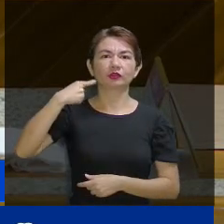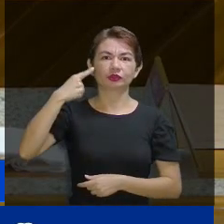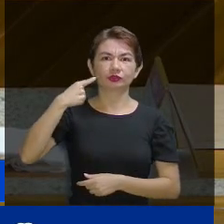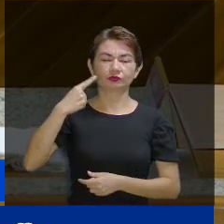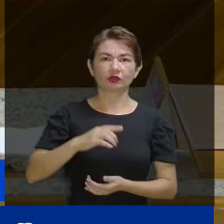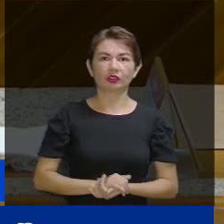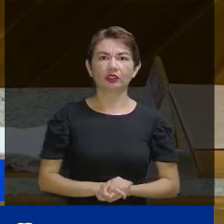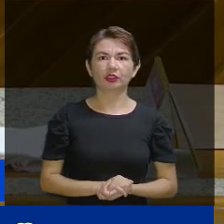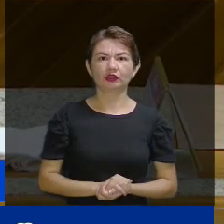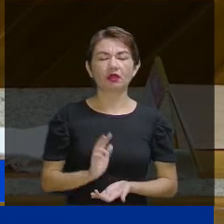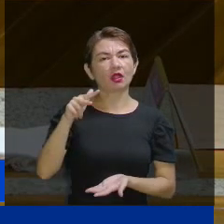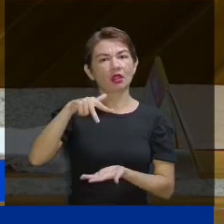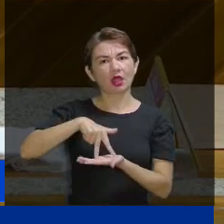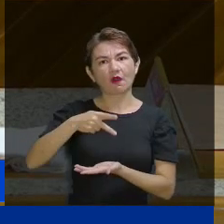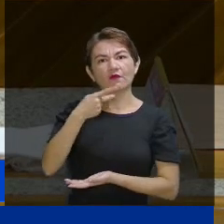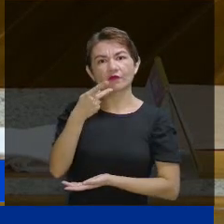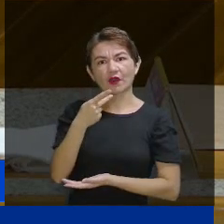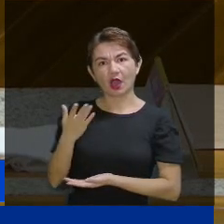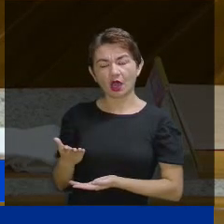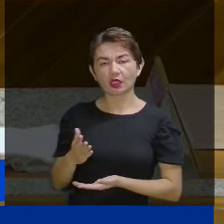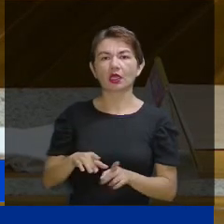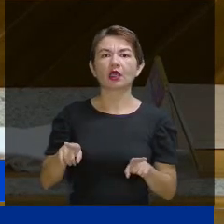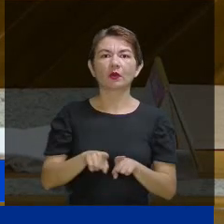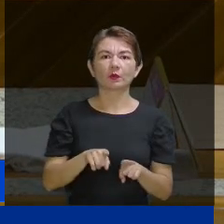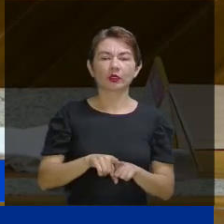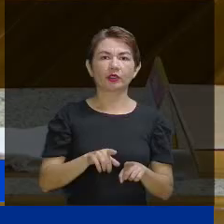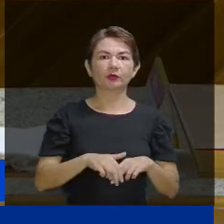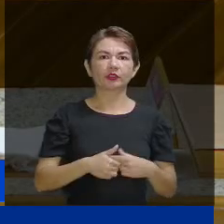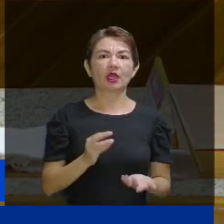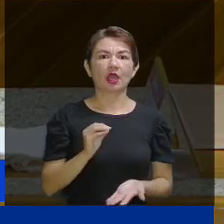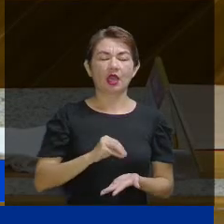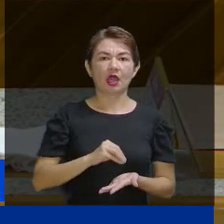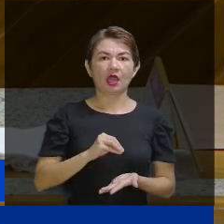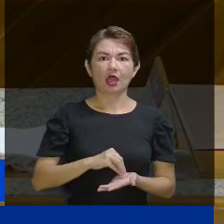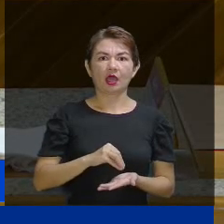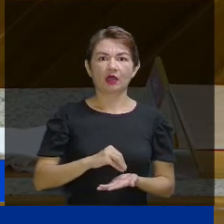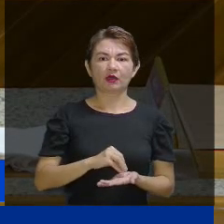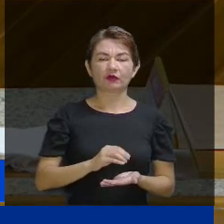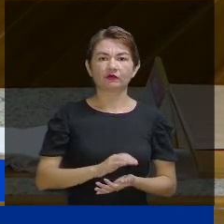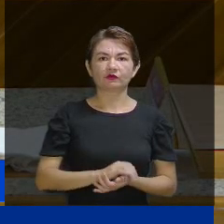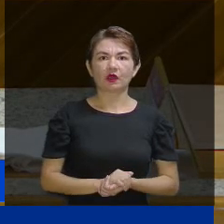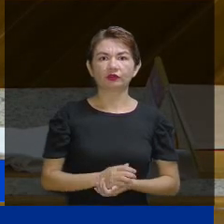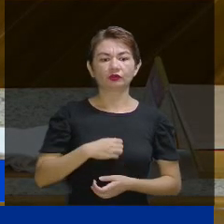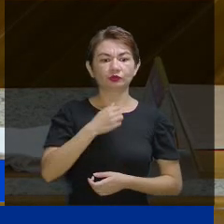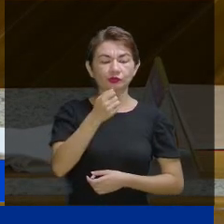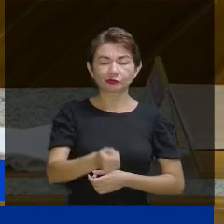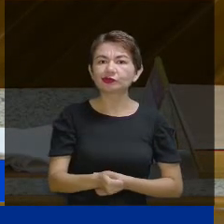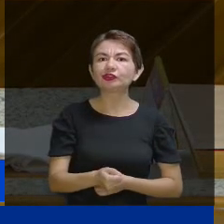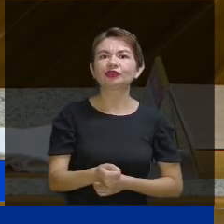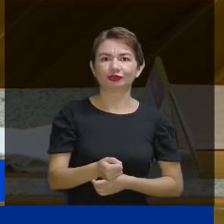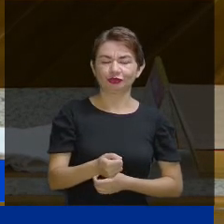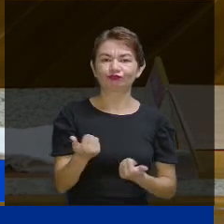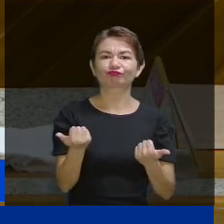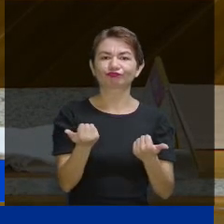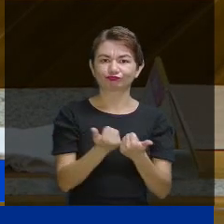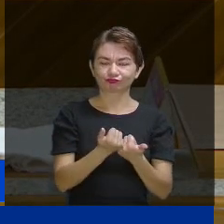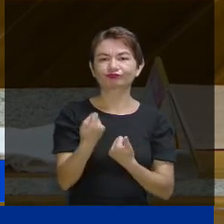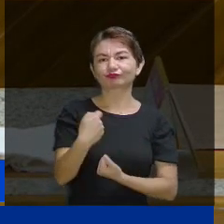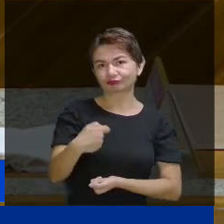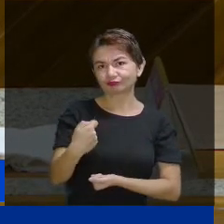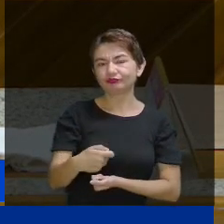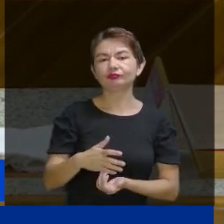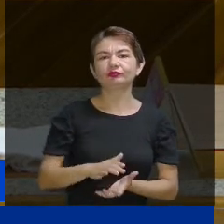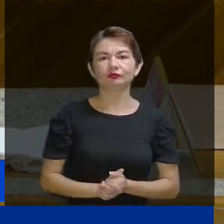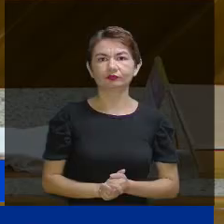advogado na sustentação oral, em razão da ausência do gabinete do jurista 2, ser redistribuído para a